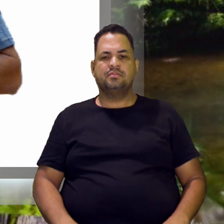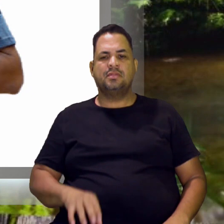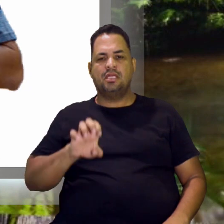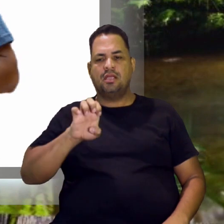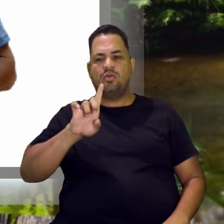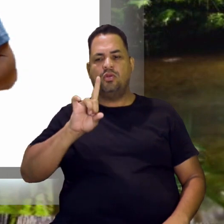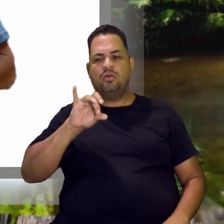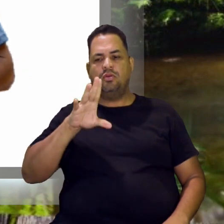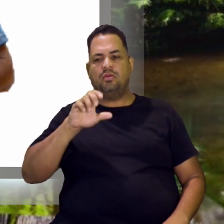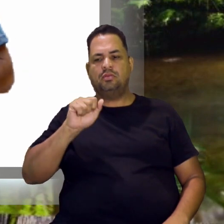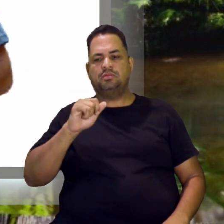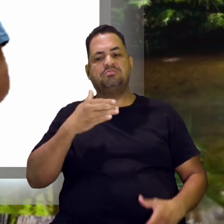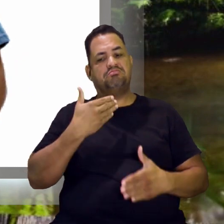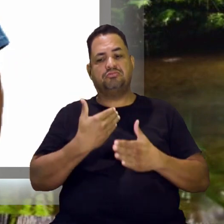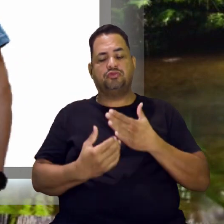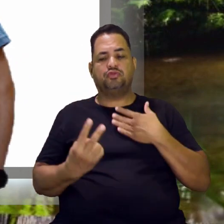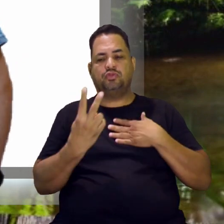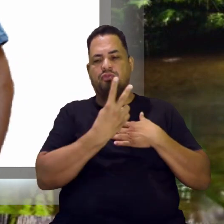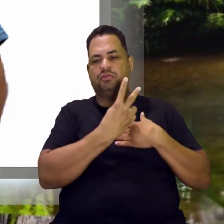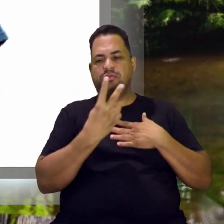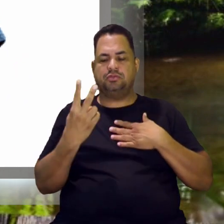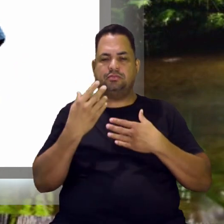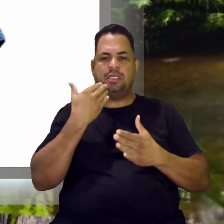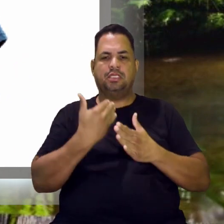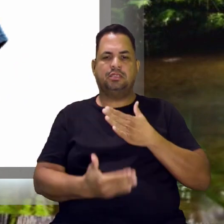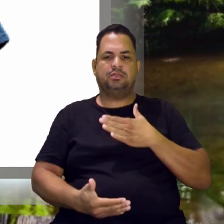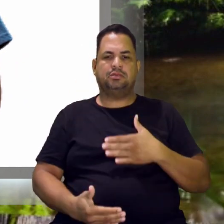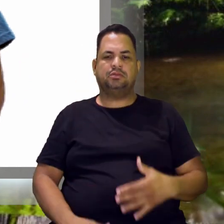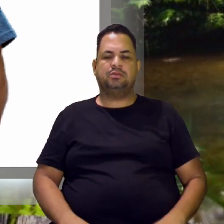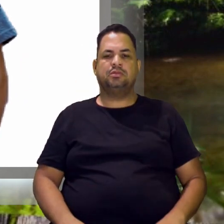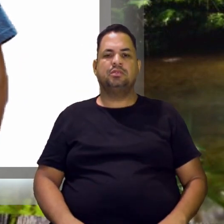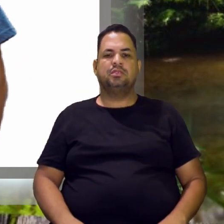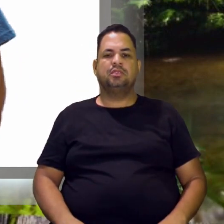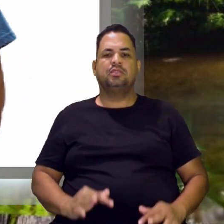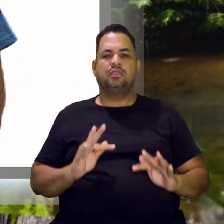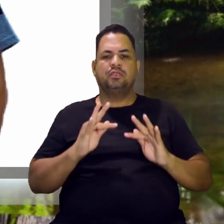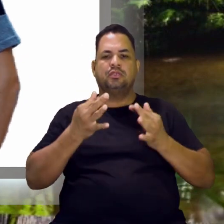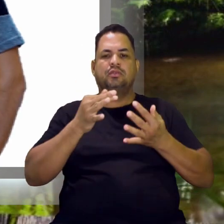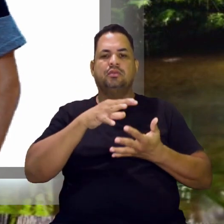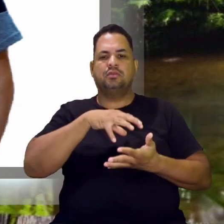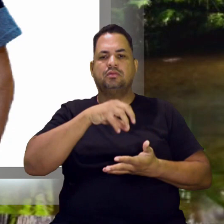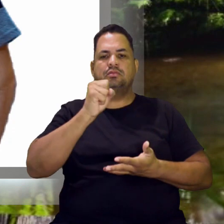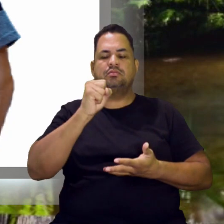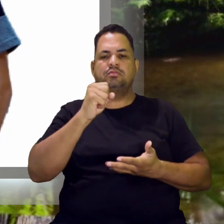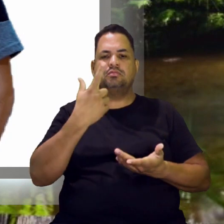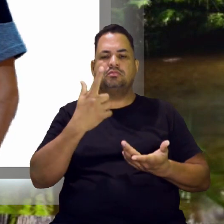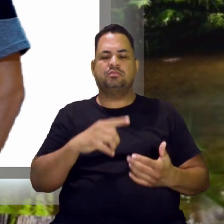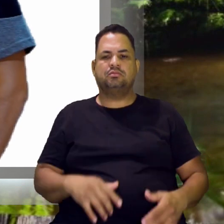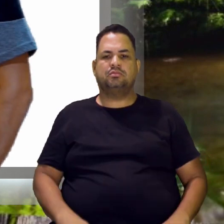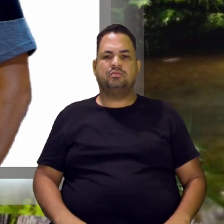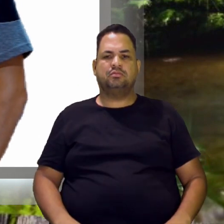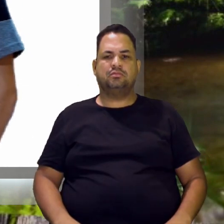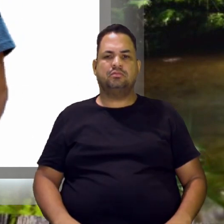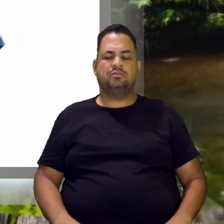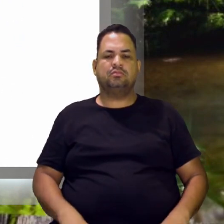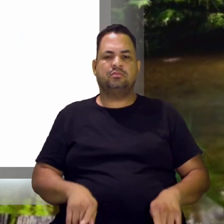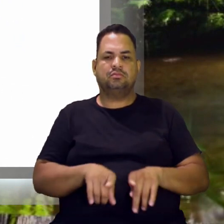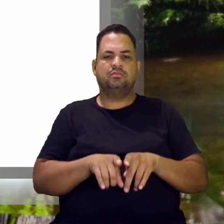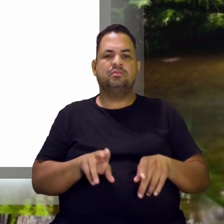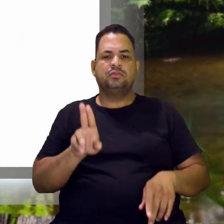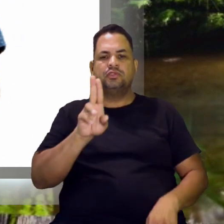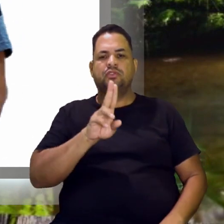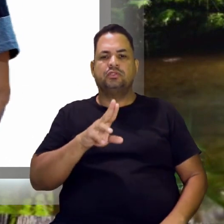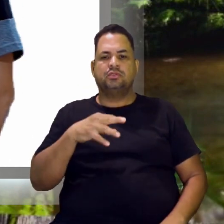ecologicamente falando, os dois saem perdendo. Mas é claro, um no final ganha o prêmio ali da situação, né? Mas ele também gasta